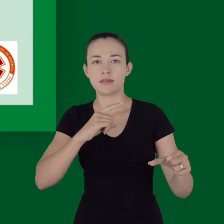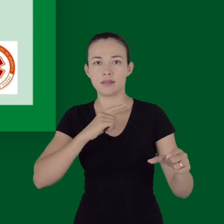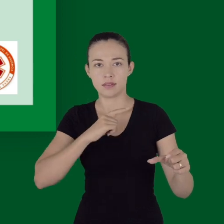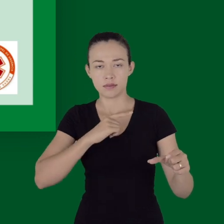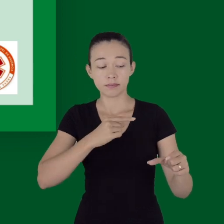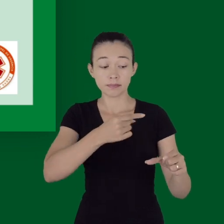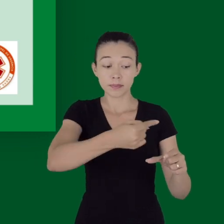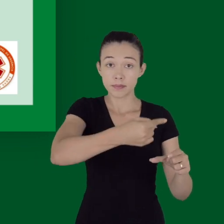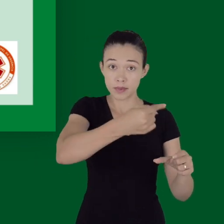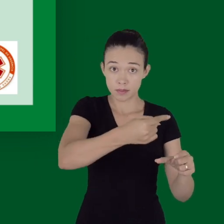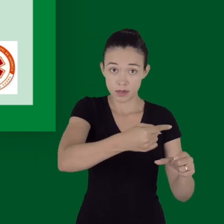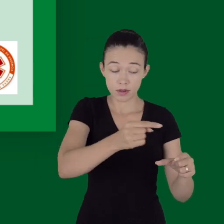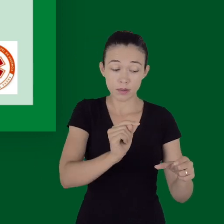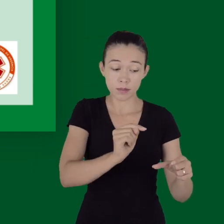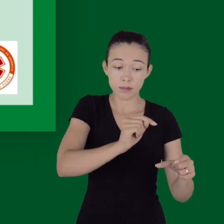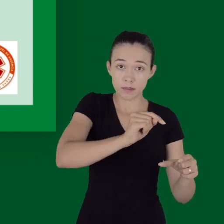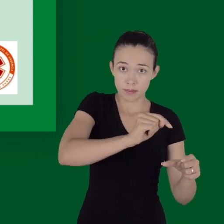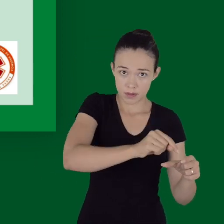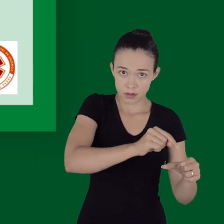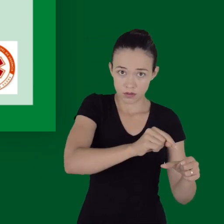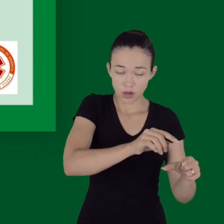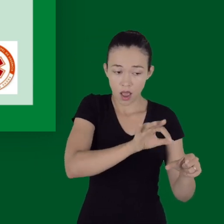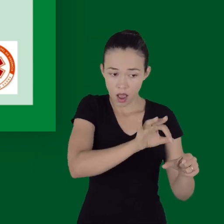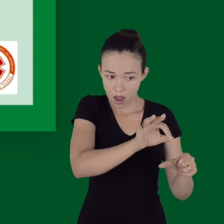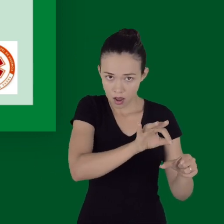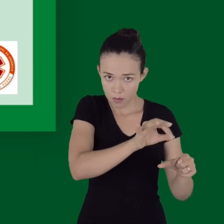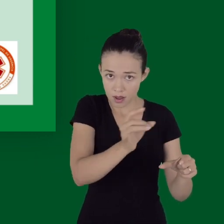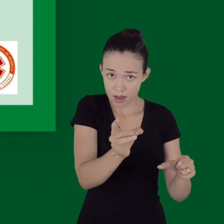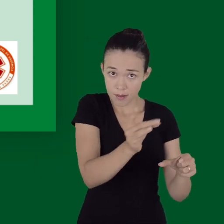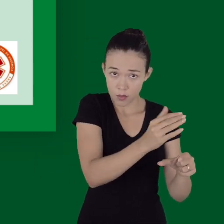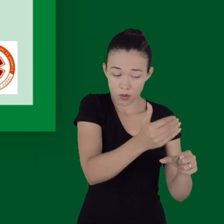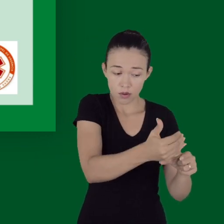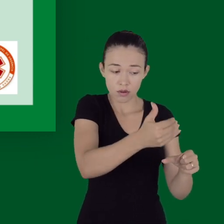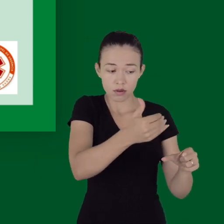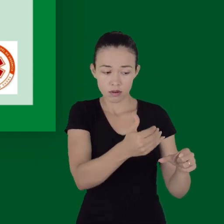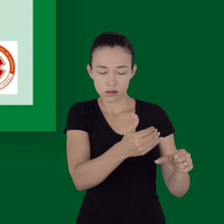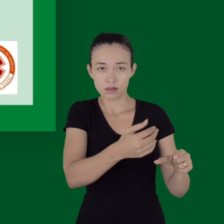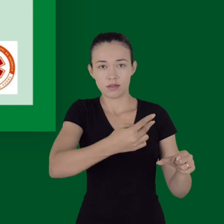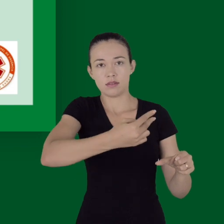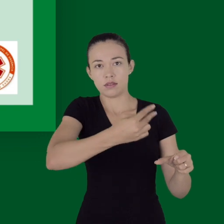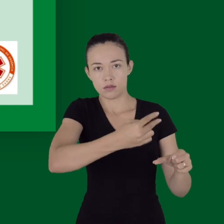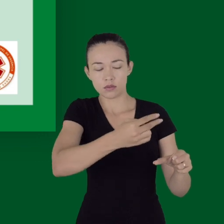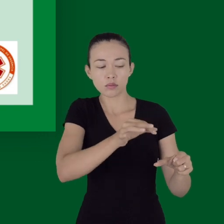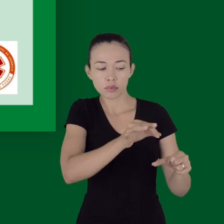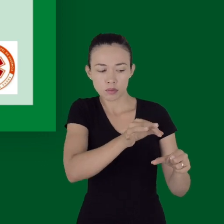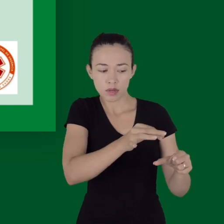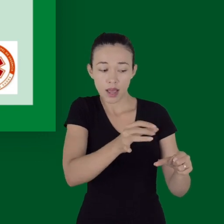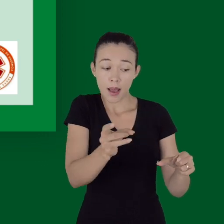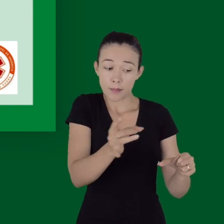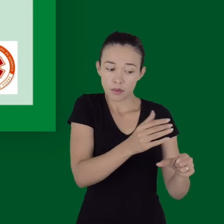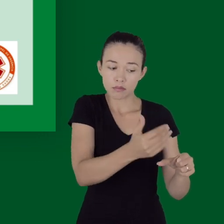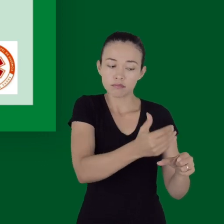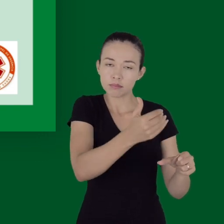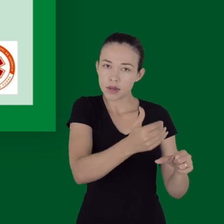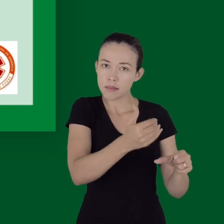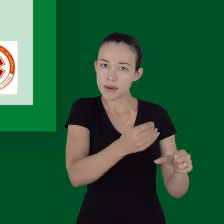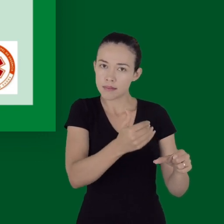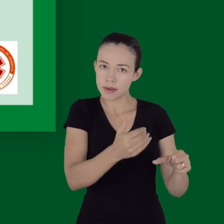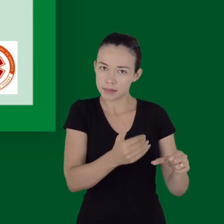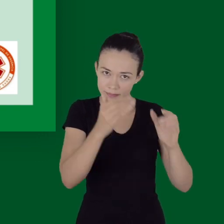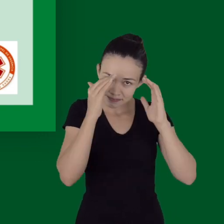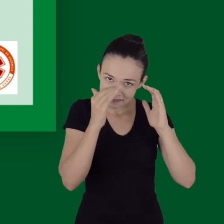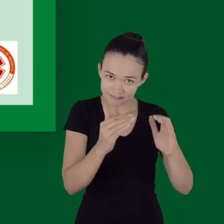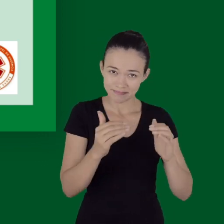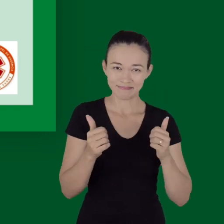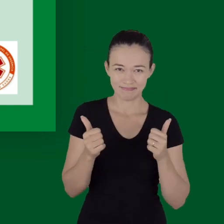mesmo local. Esses comandos devem ser seguidos sempre numa mesma ordem para que seu ajuste seja